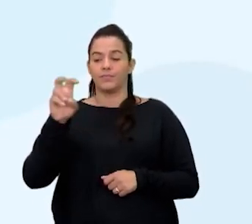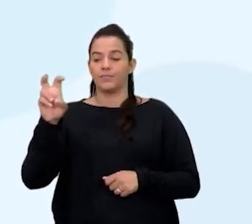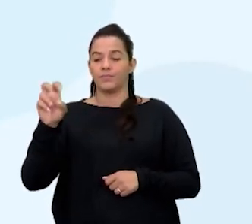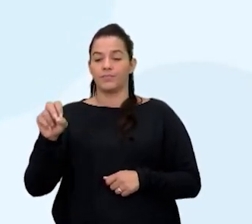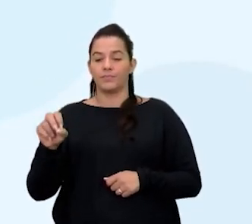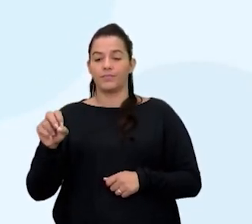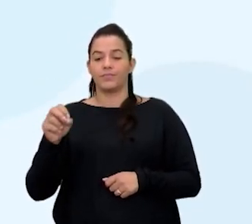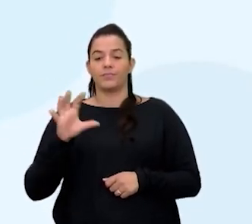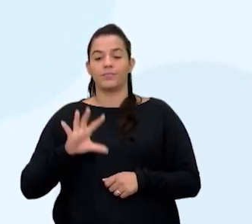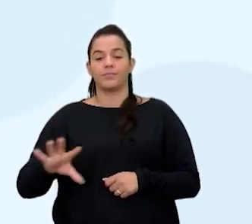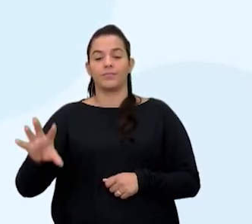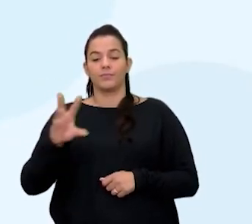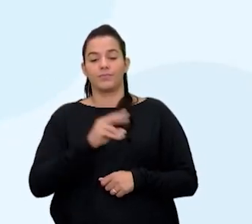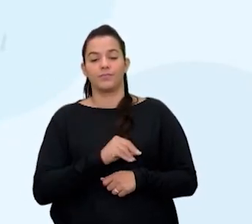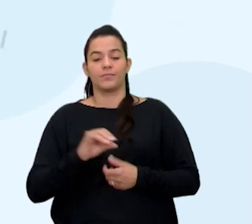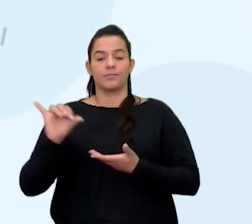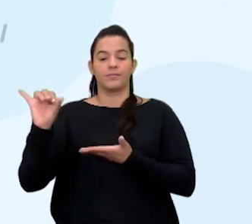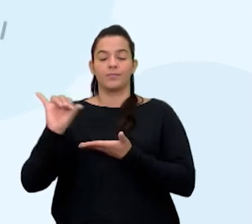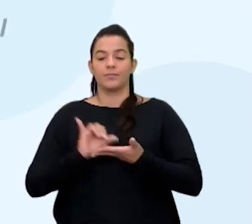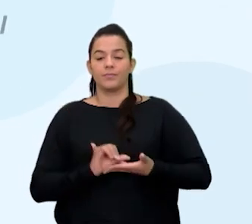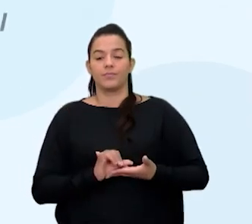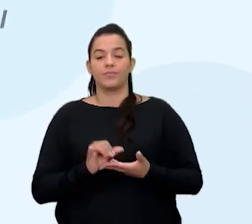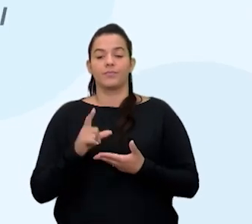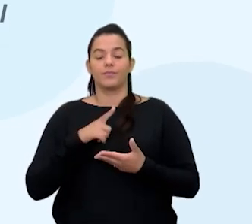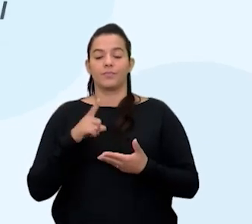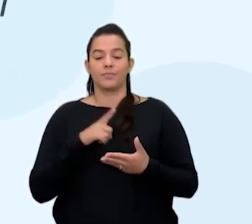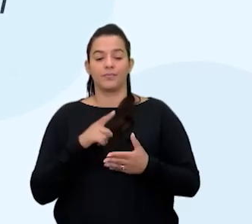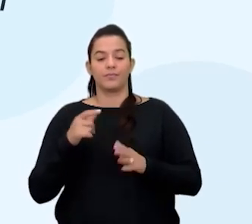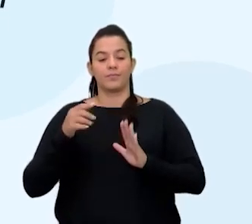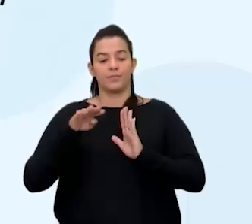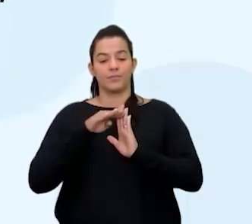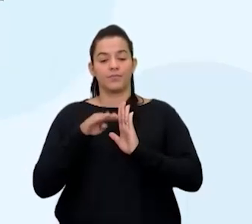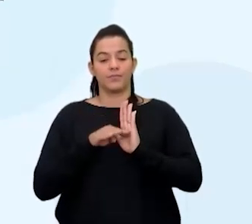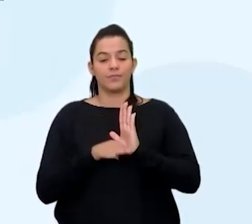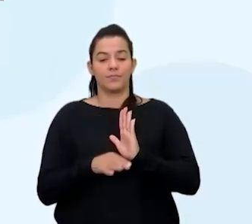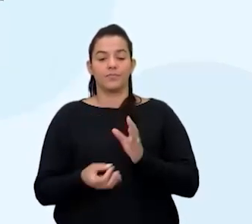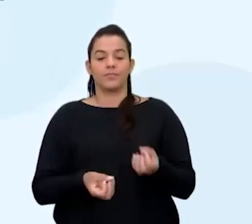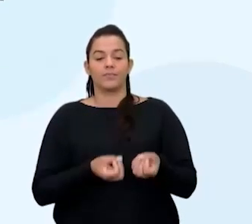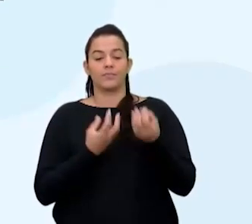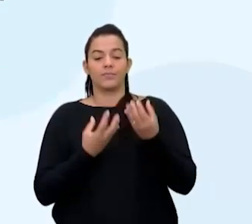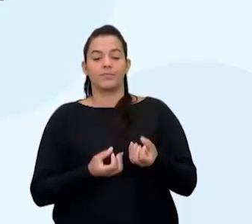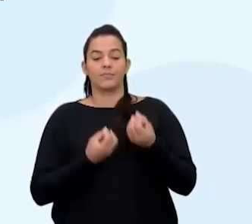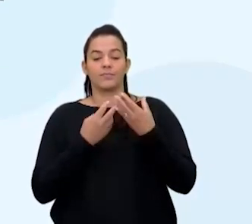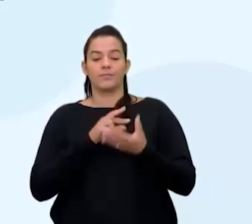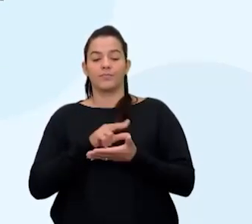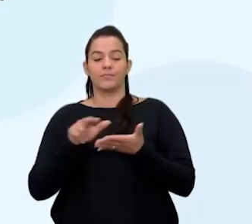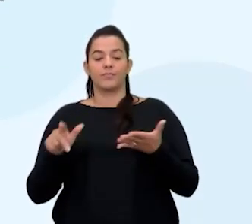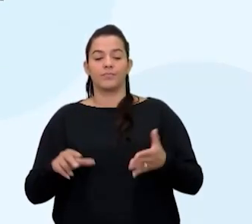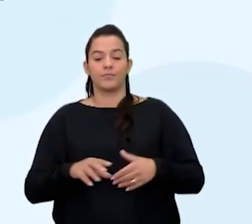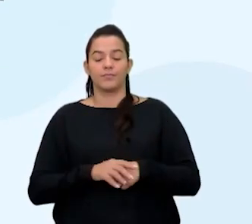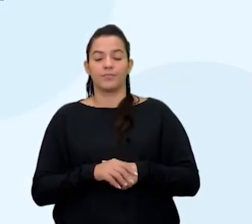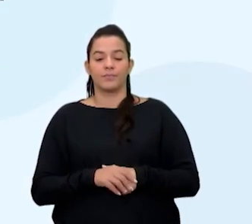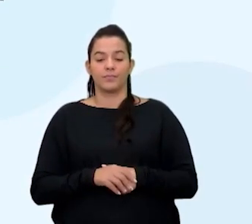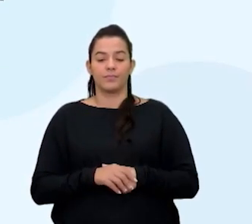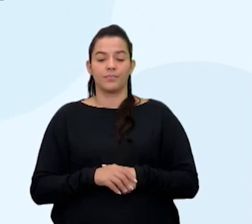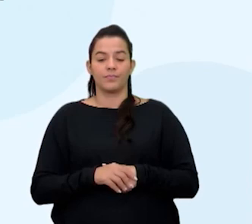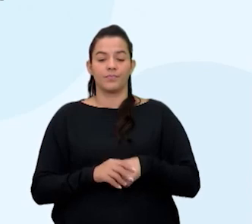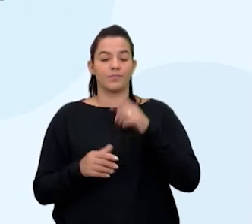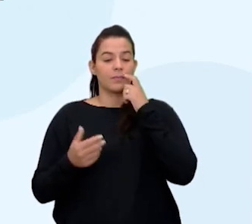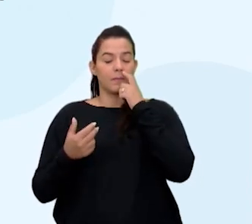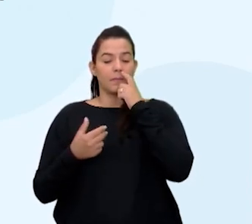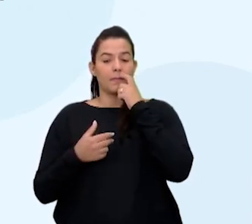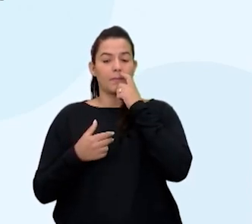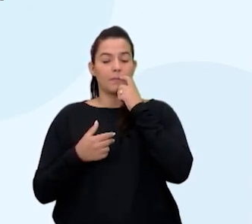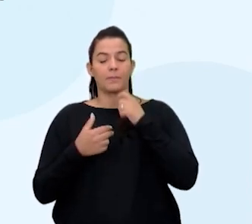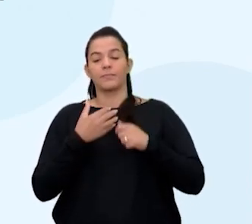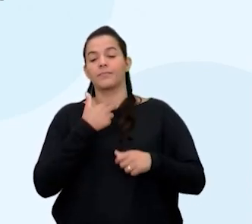congoleses no Brasil, esse dado é do Comitê Nacional de Refugiados. E a gente não pode esquecer,